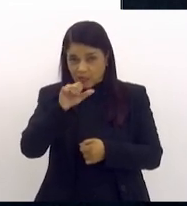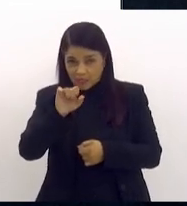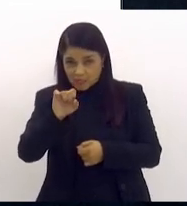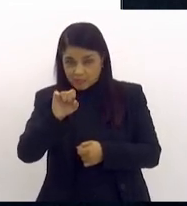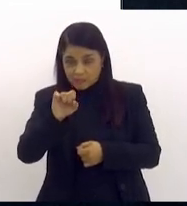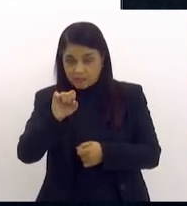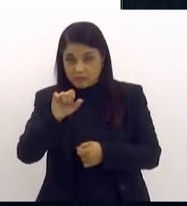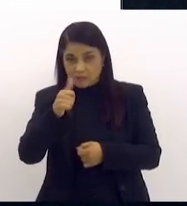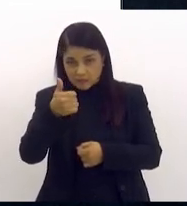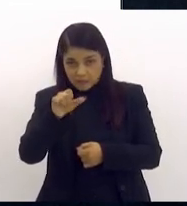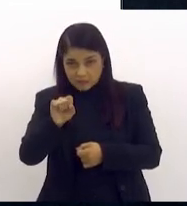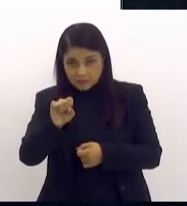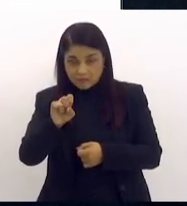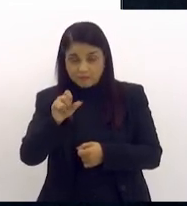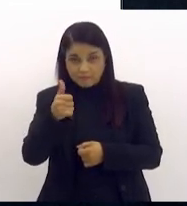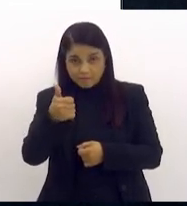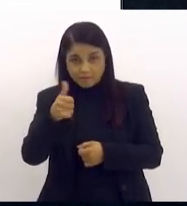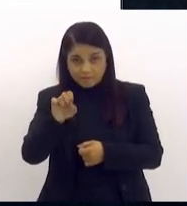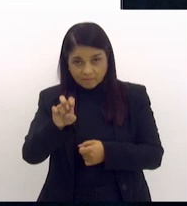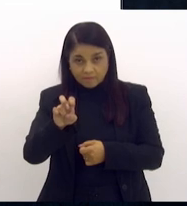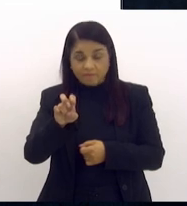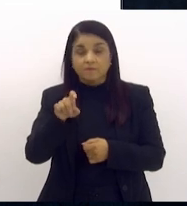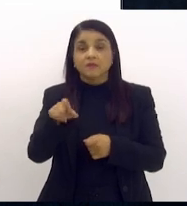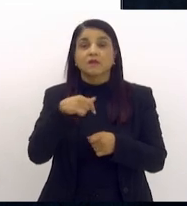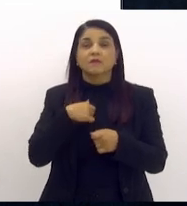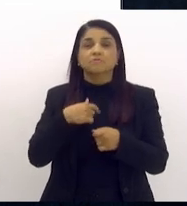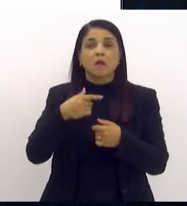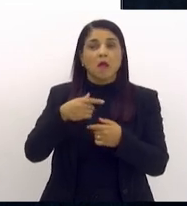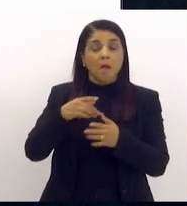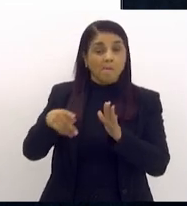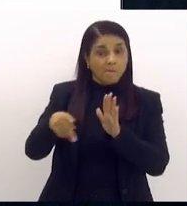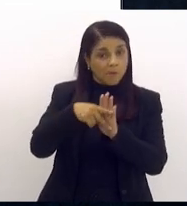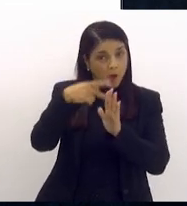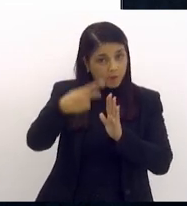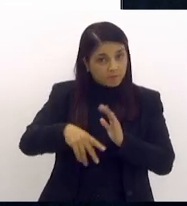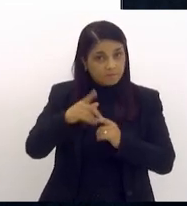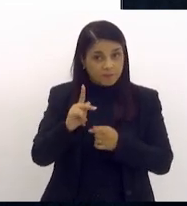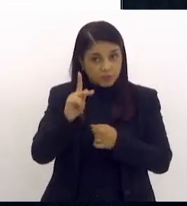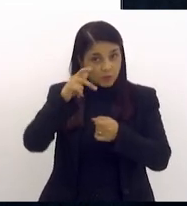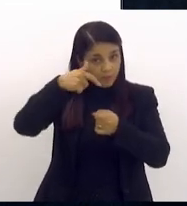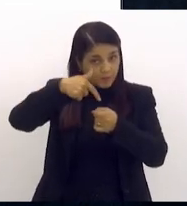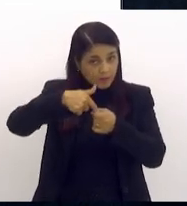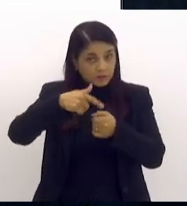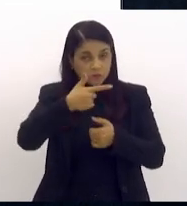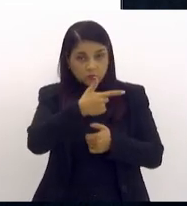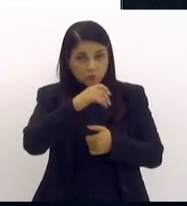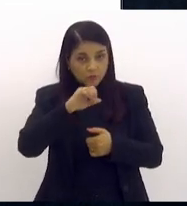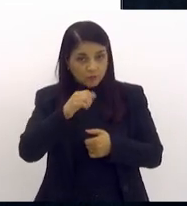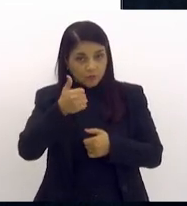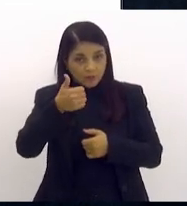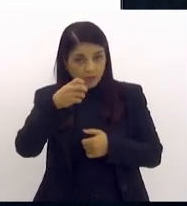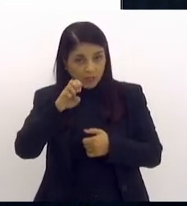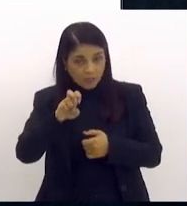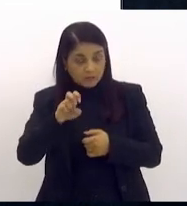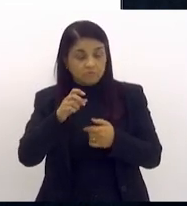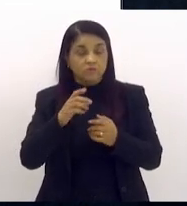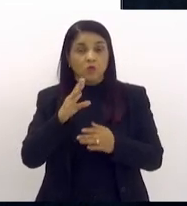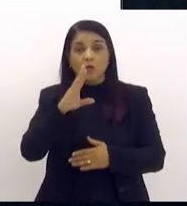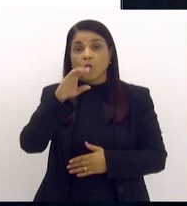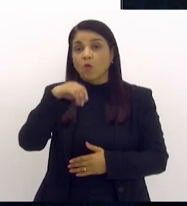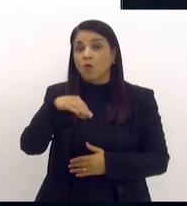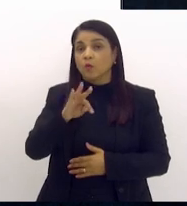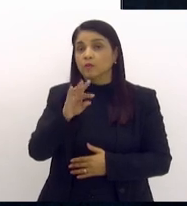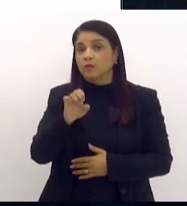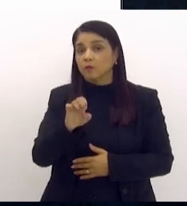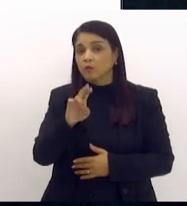é de uma apresentação da própria Petrobras em 2015 ela defendia né A abertamente o conteúdo local colocava isso